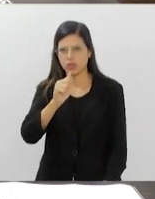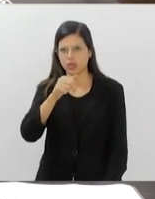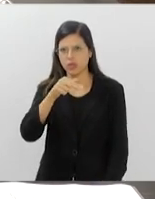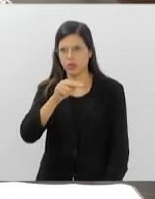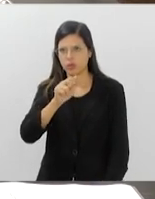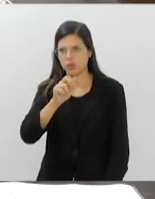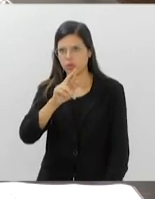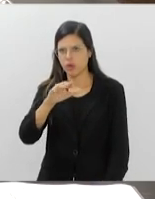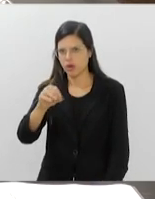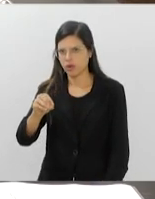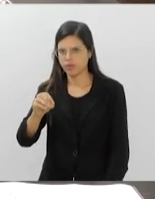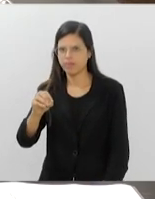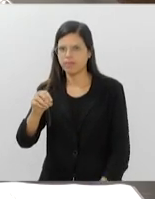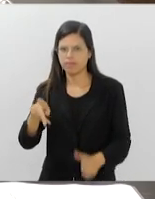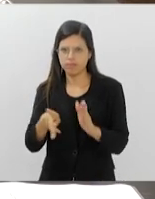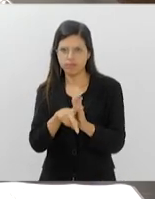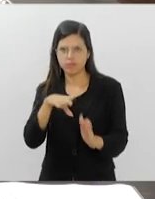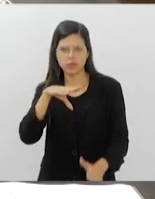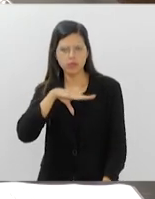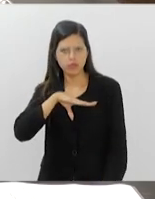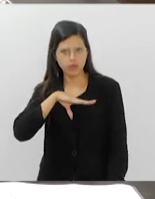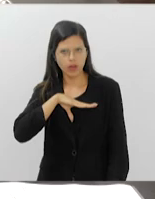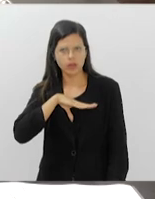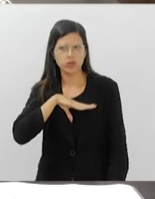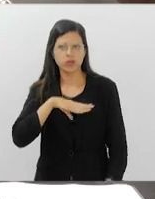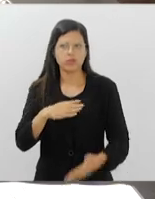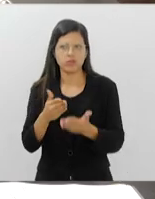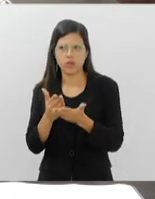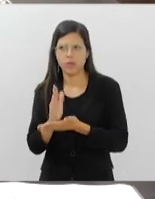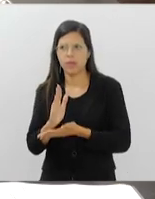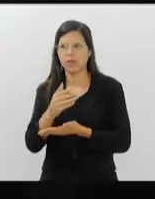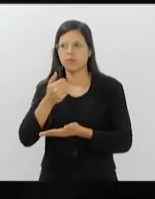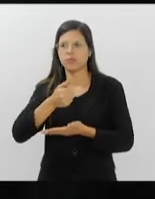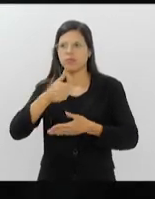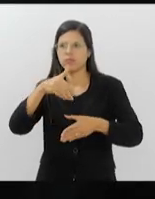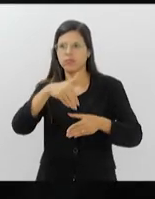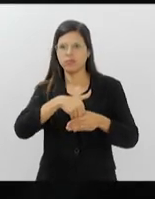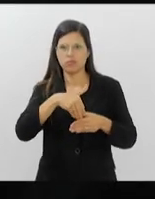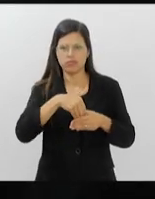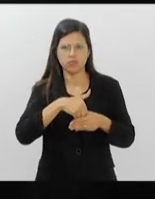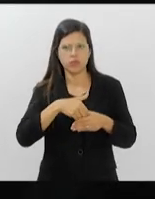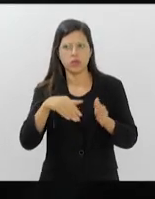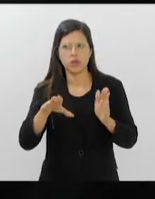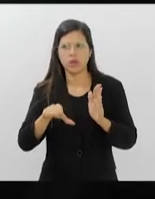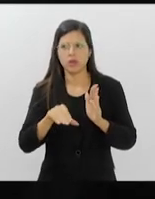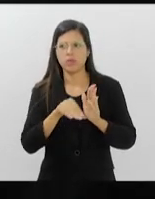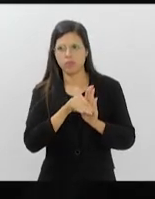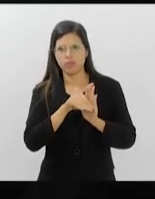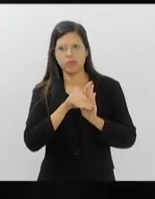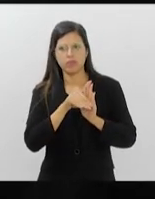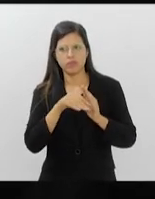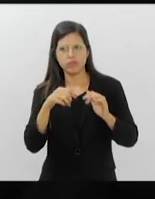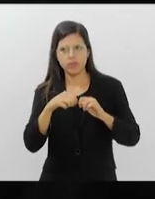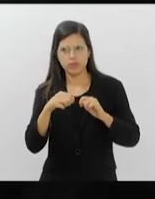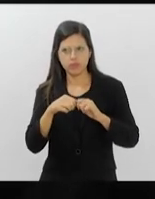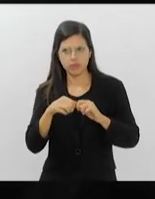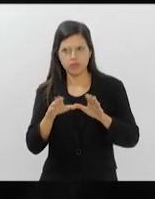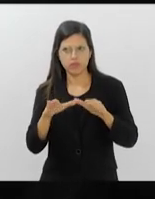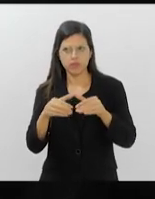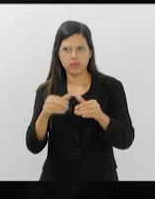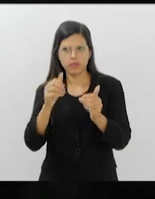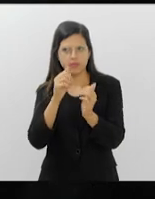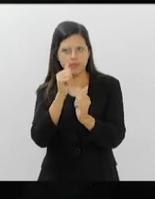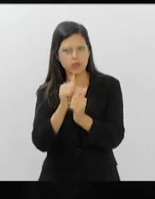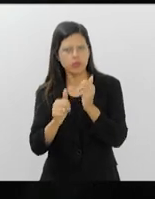ele foi aprovado em primeira votação com uma emenda feita por, né, designado parecer da Comissão de Esportes, deputado Luiz